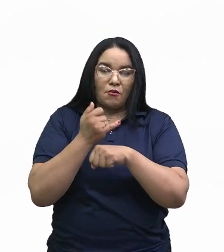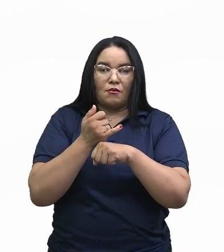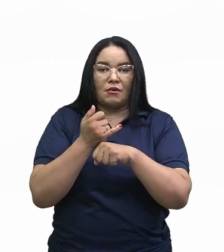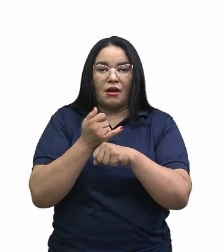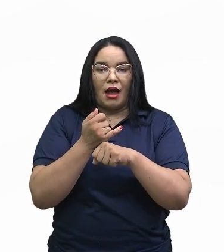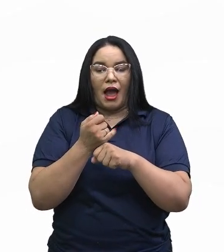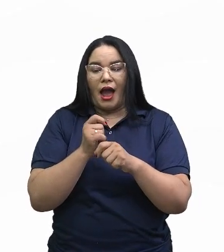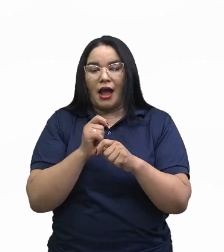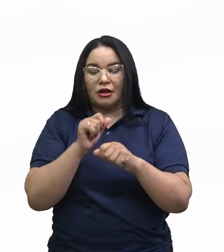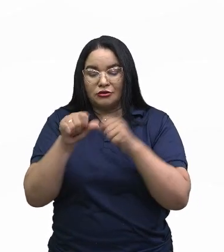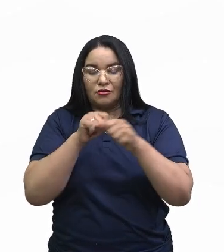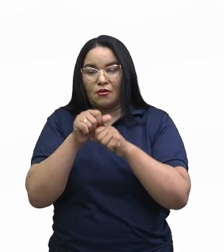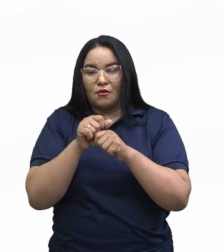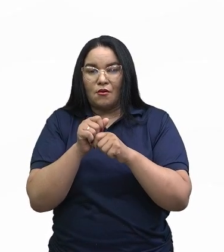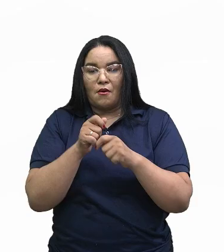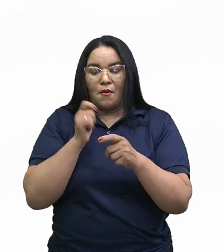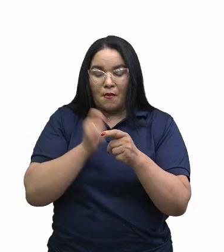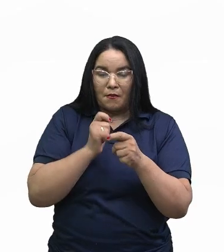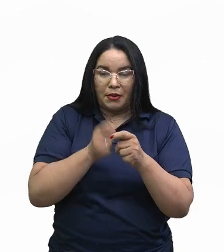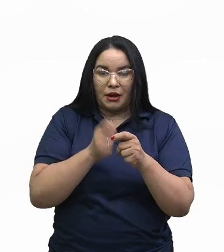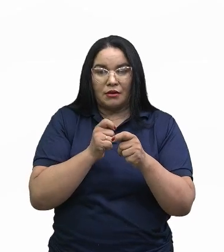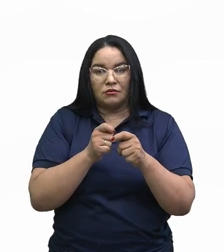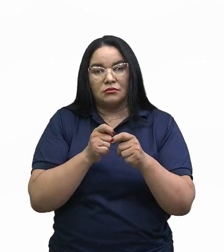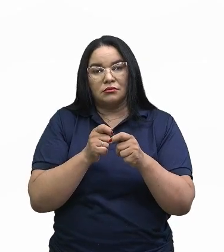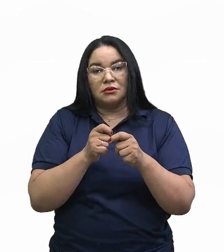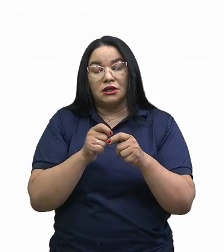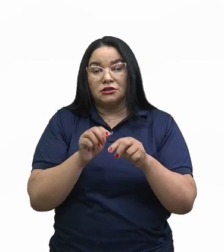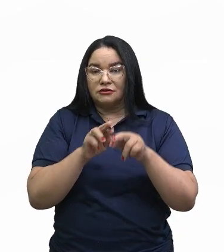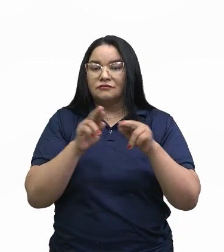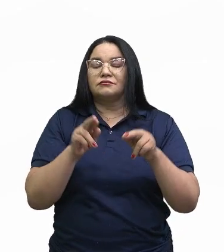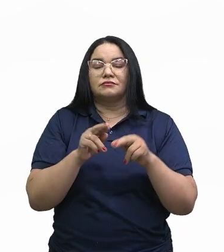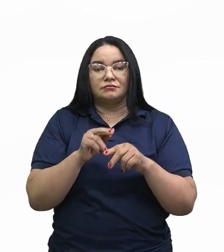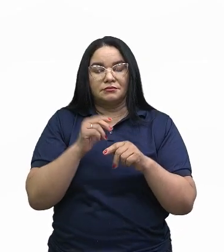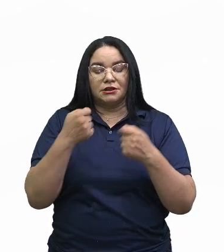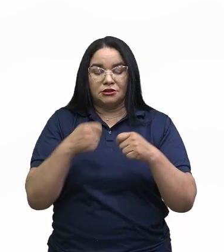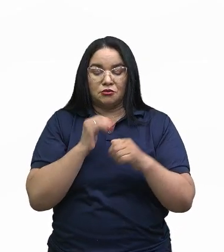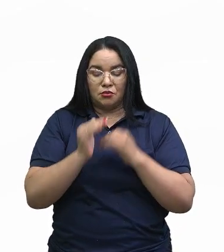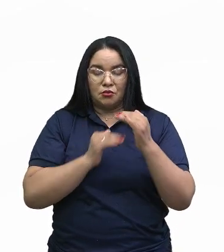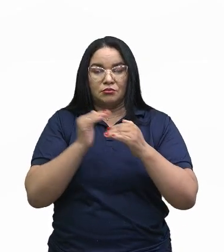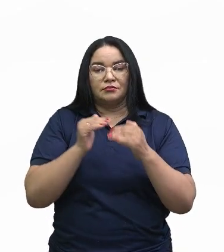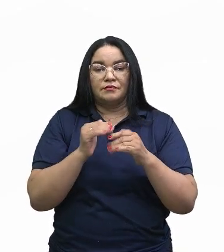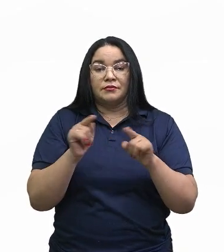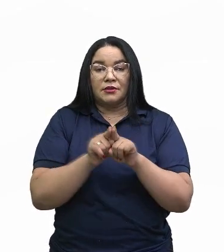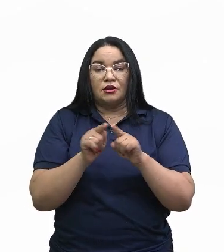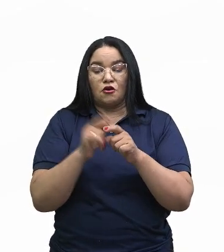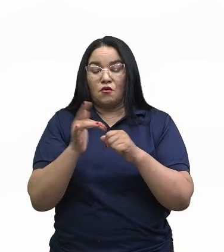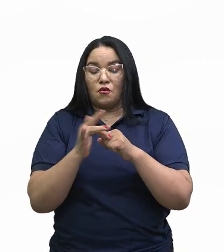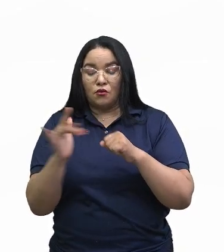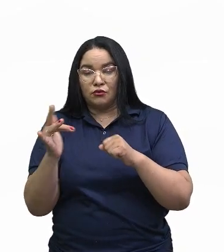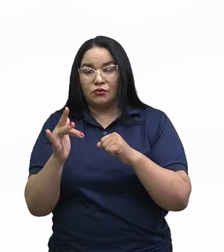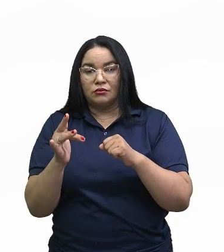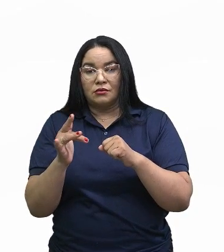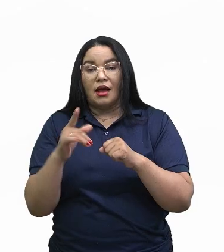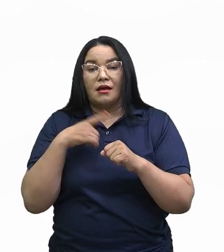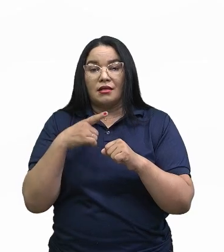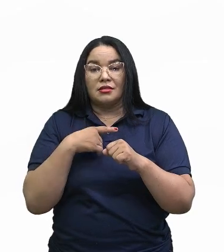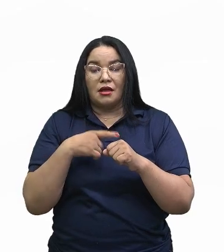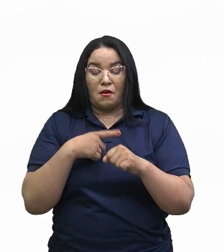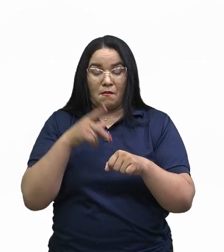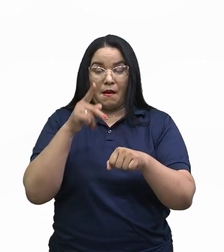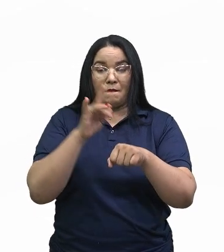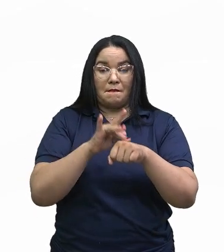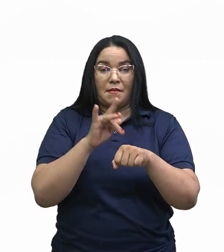da mesma forma que o ouro, tá? O ouro a gente vai ter ali uma pirita, né? Uma pedra